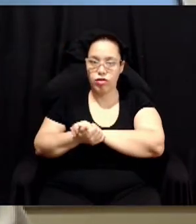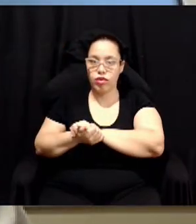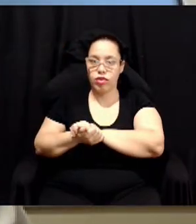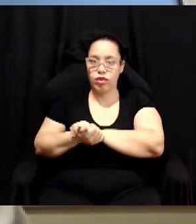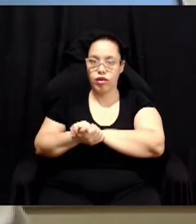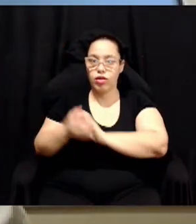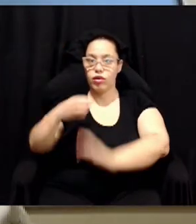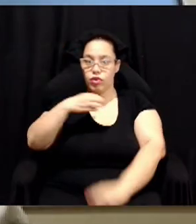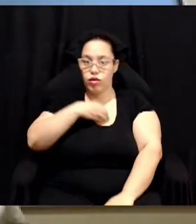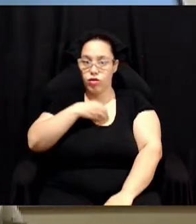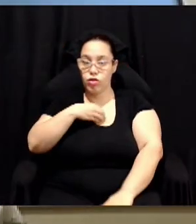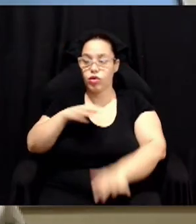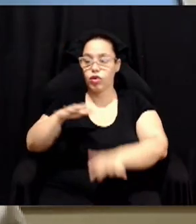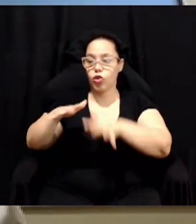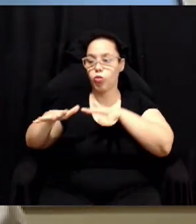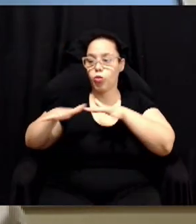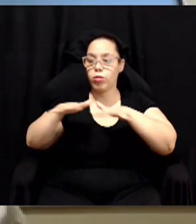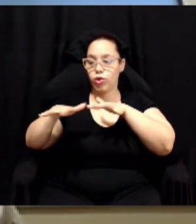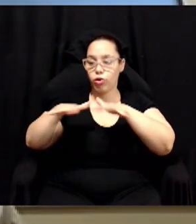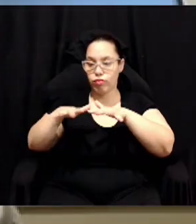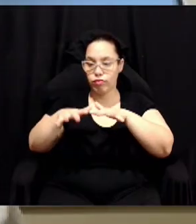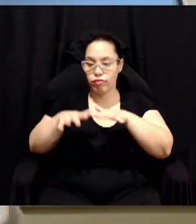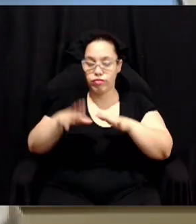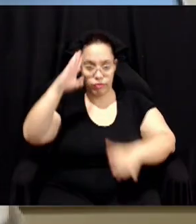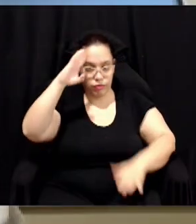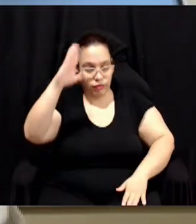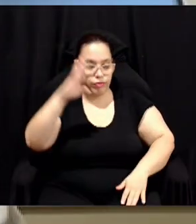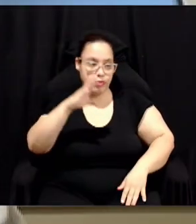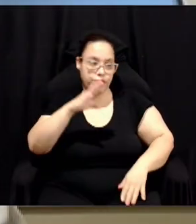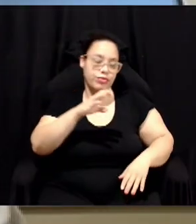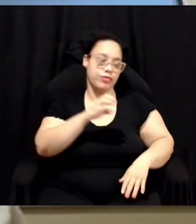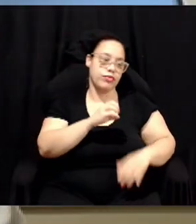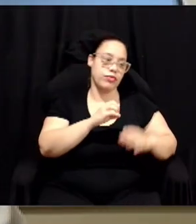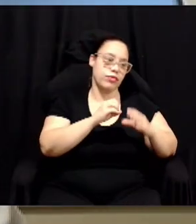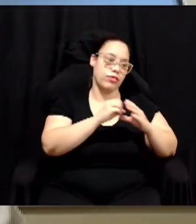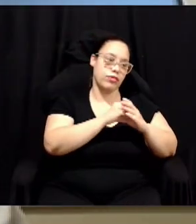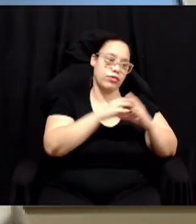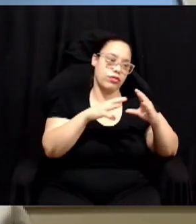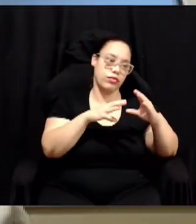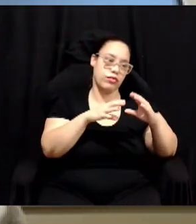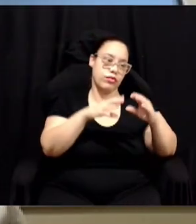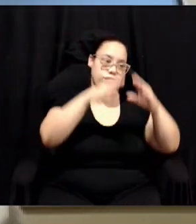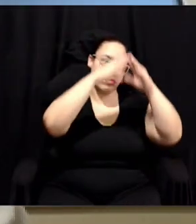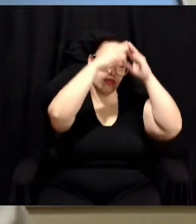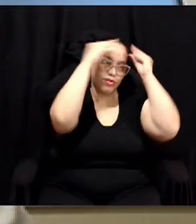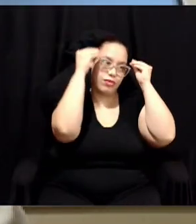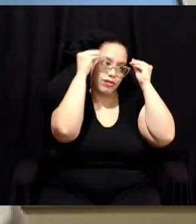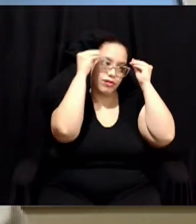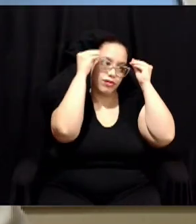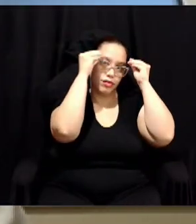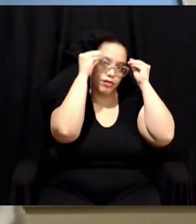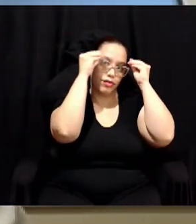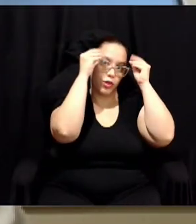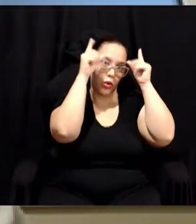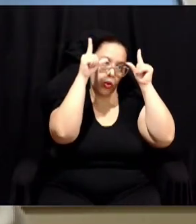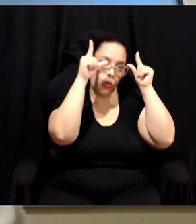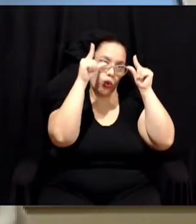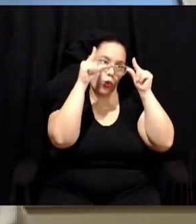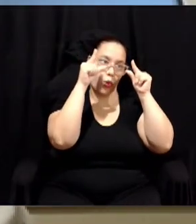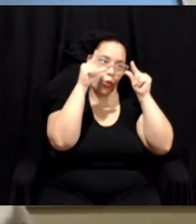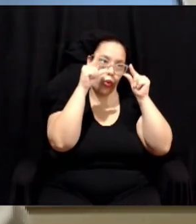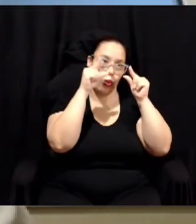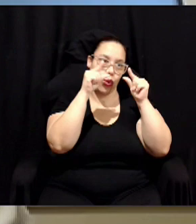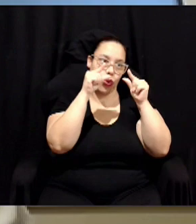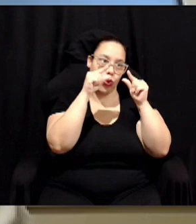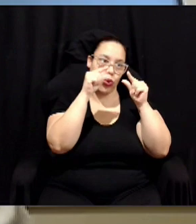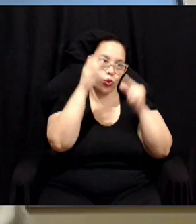do movimento. E a principal característica da doença de Alzheimer é o declínio das funções da